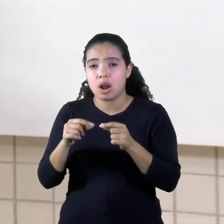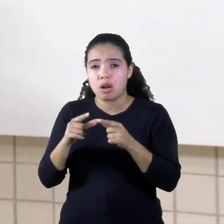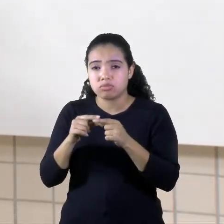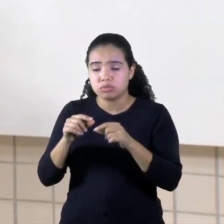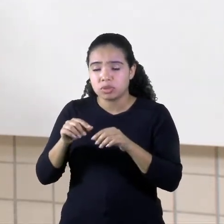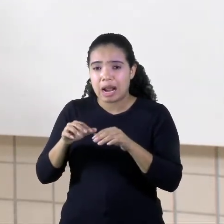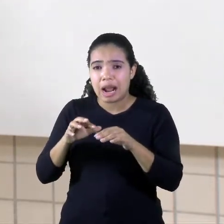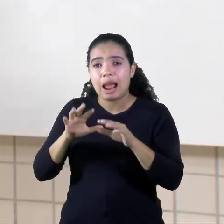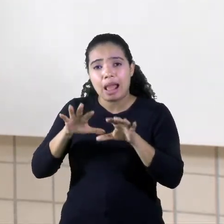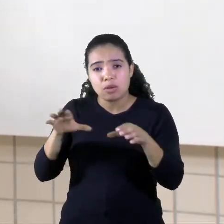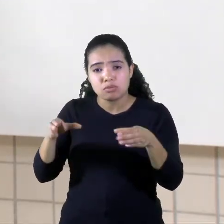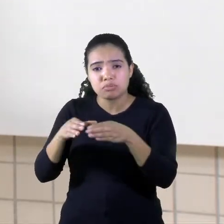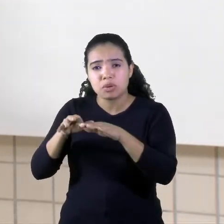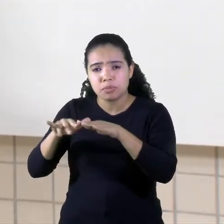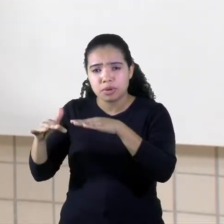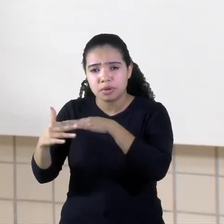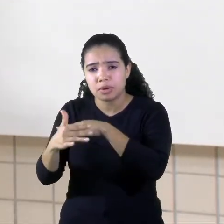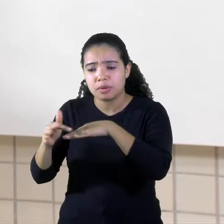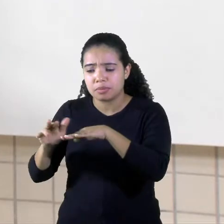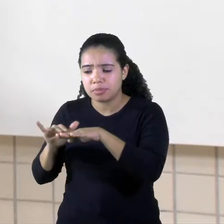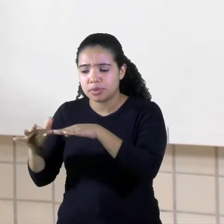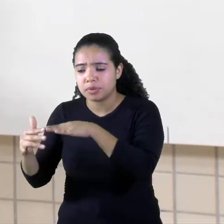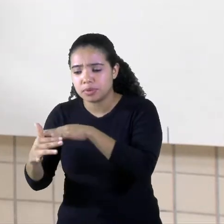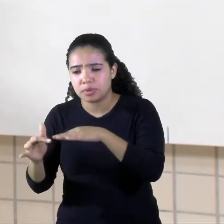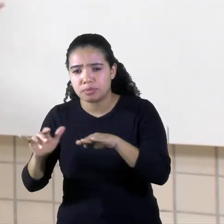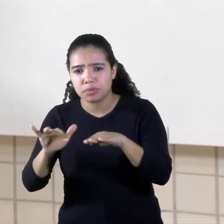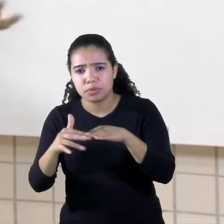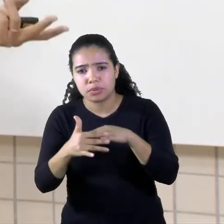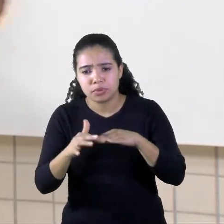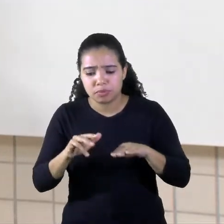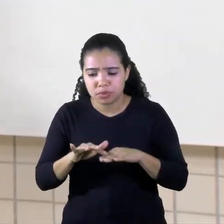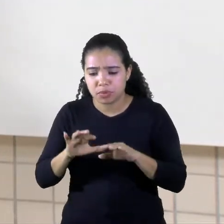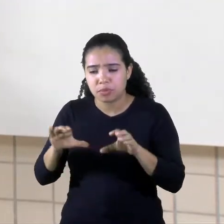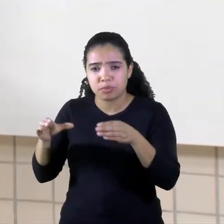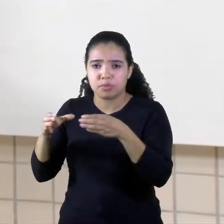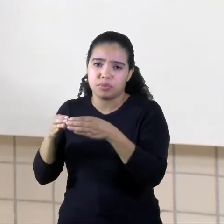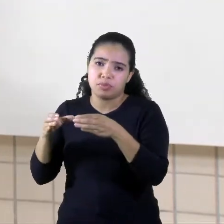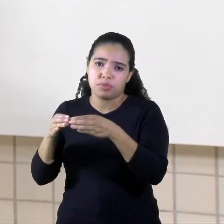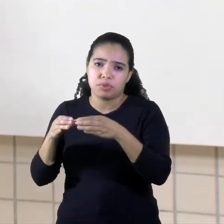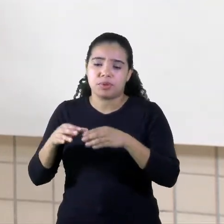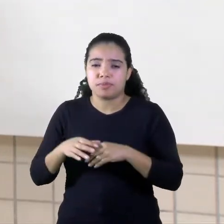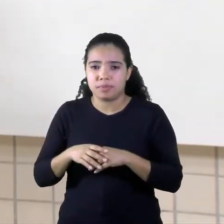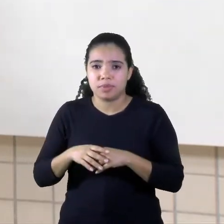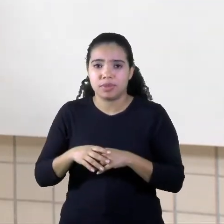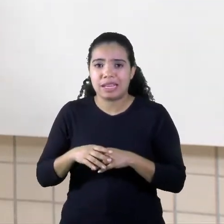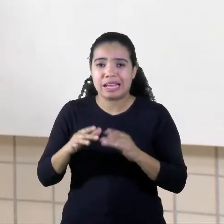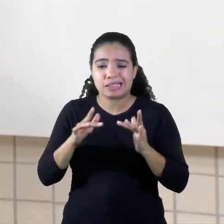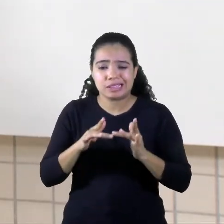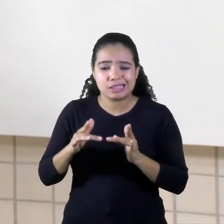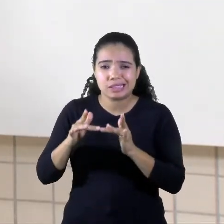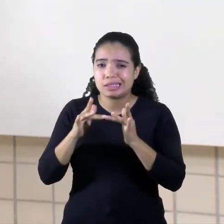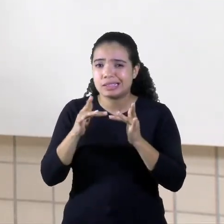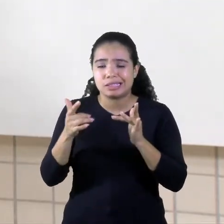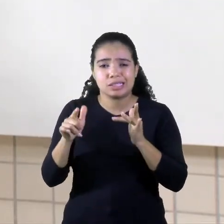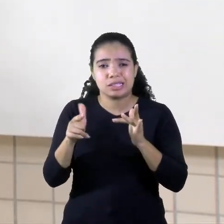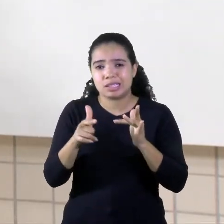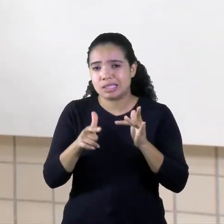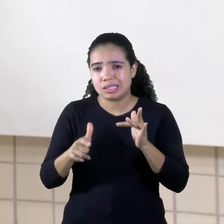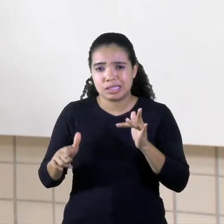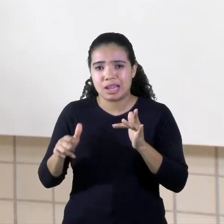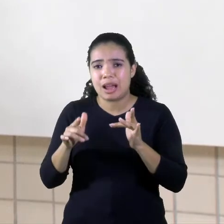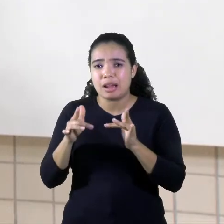conjunto de ilhas, são ilhazinhas pequeninas em comparação com o continente, que não tem contato, eles